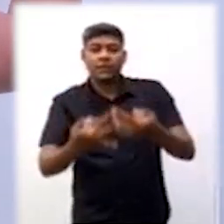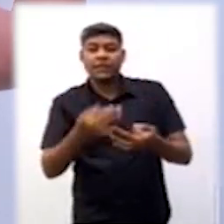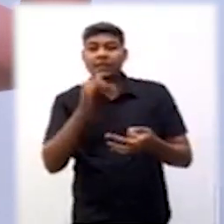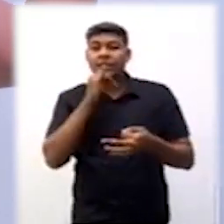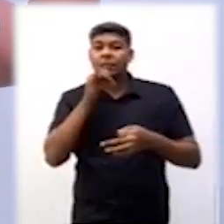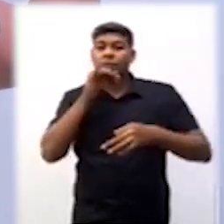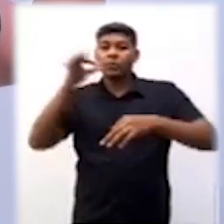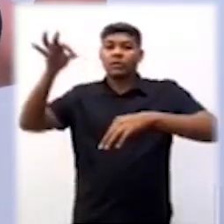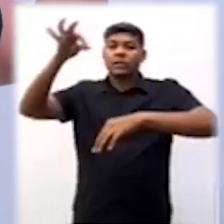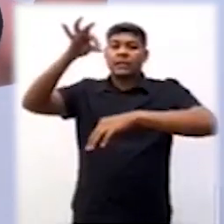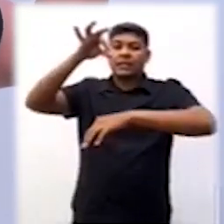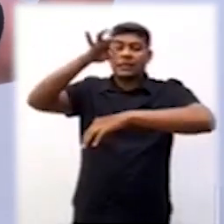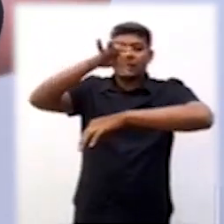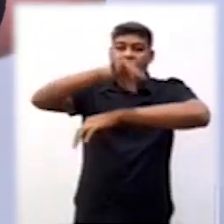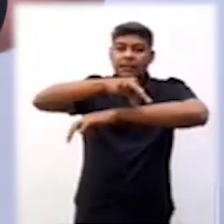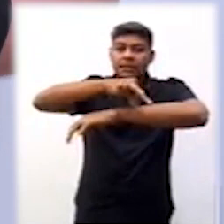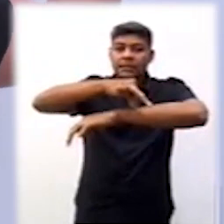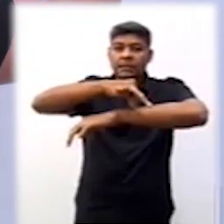dengue,